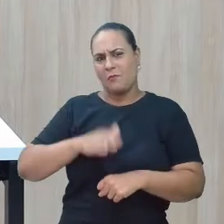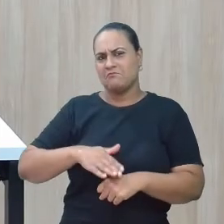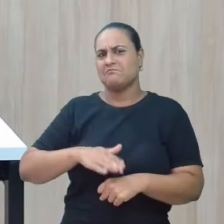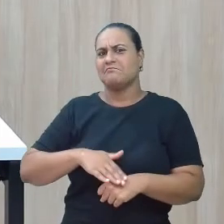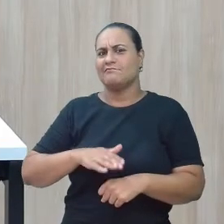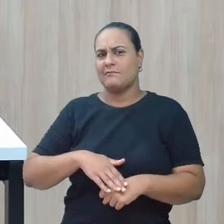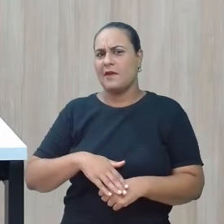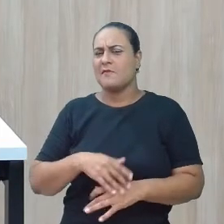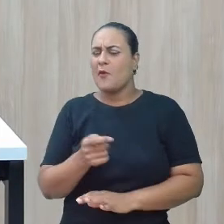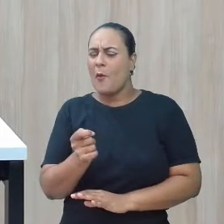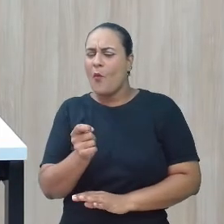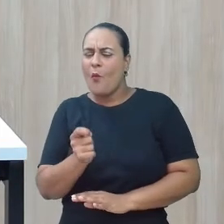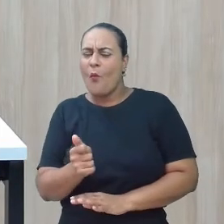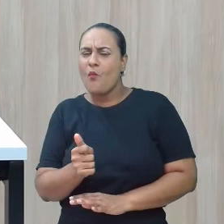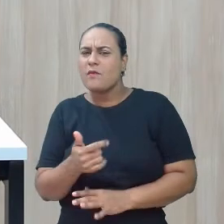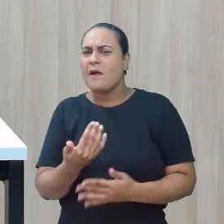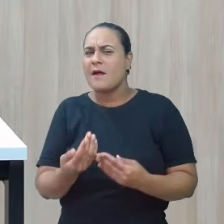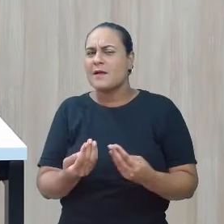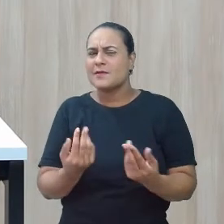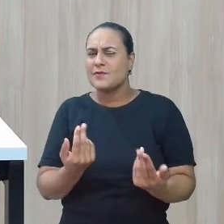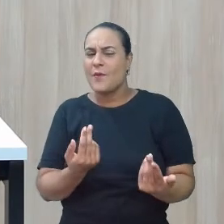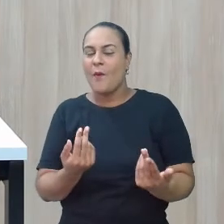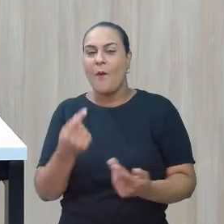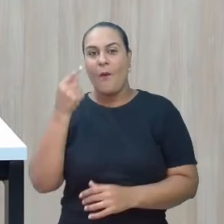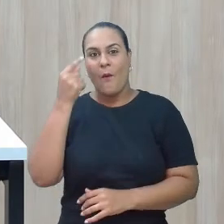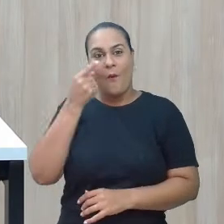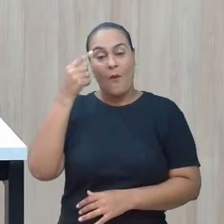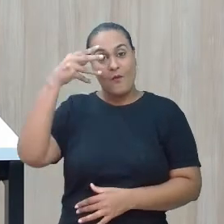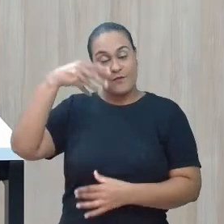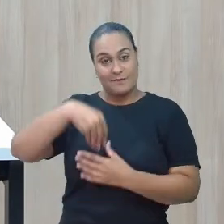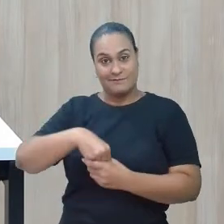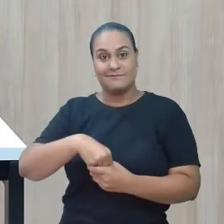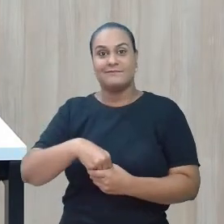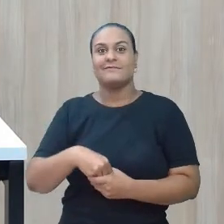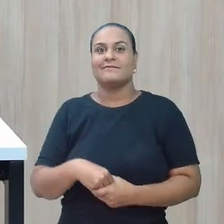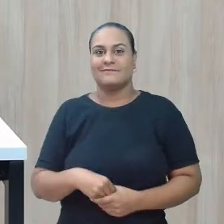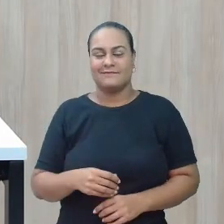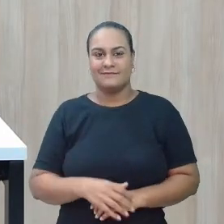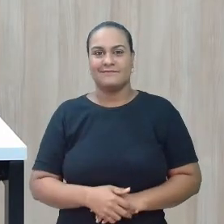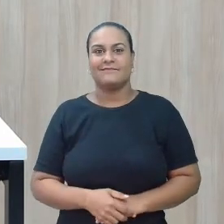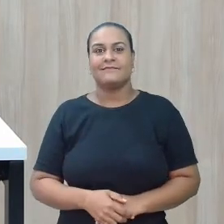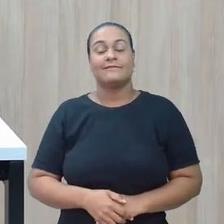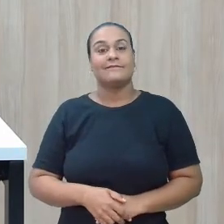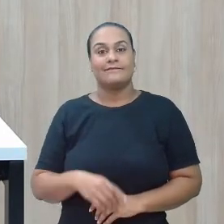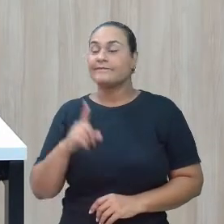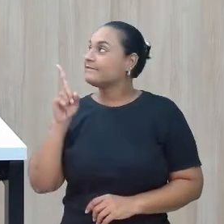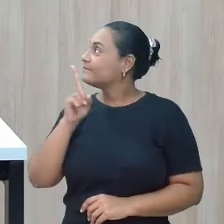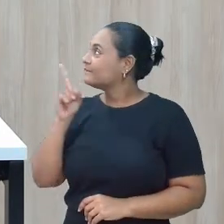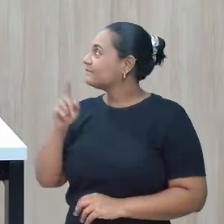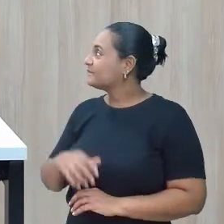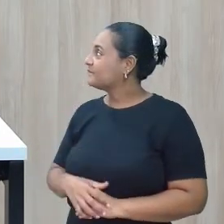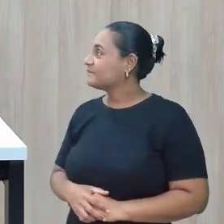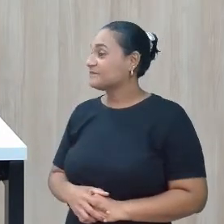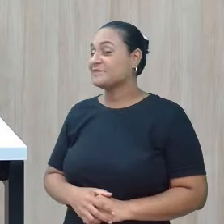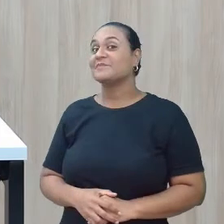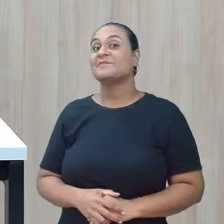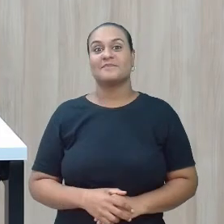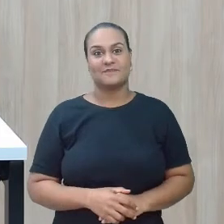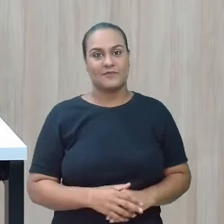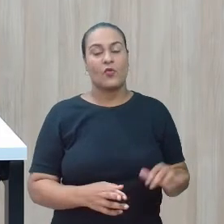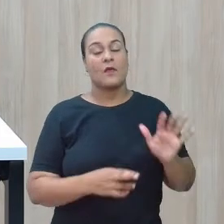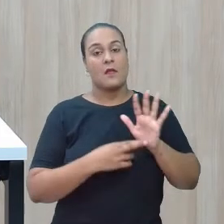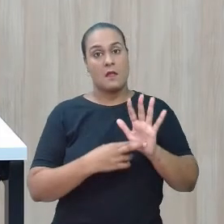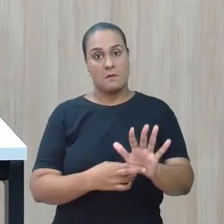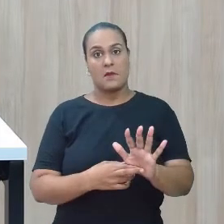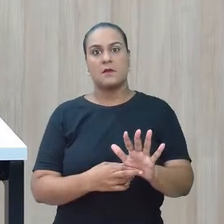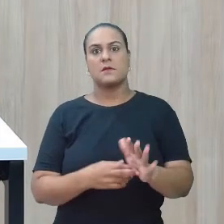se aproximar, né? Eu vou tentar me aproximar do que esse esquema realmente representa.